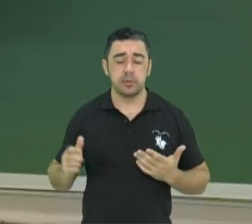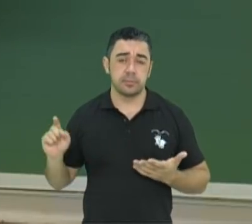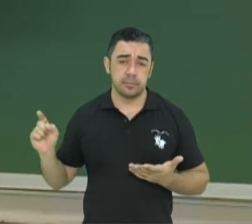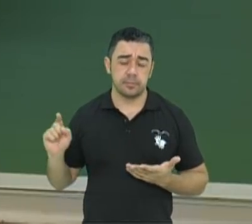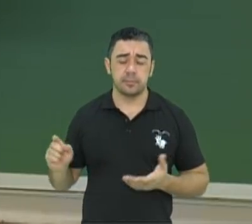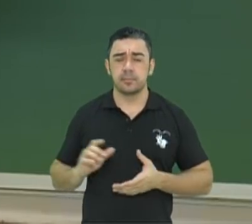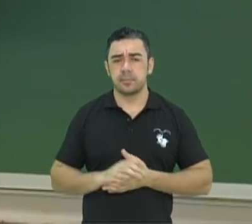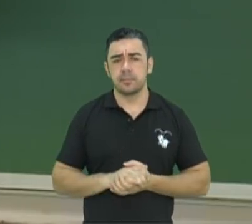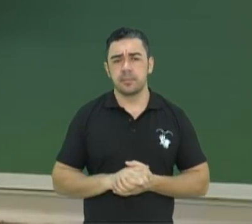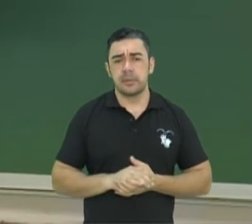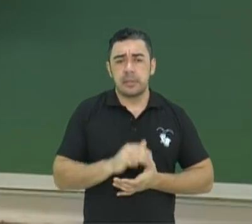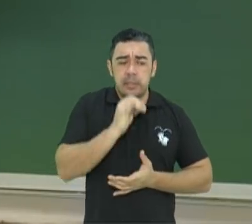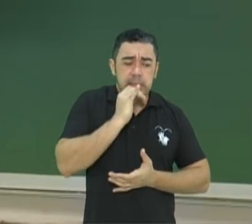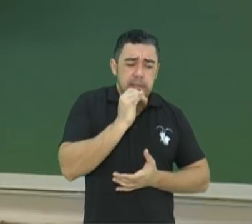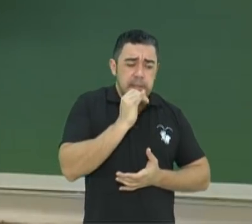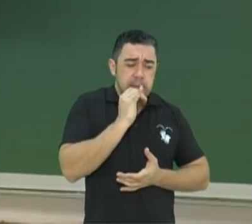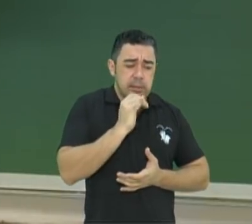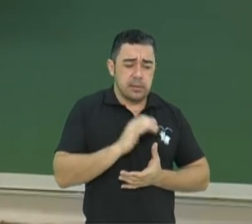Por exemplo,